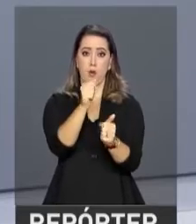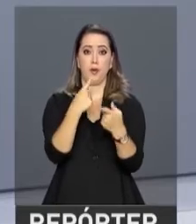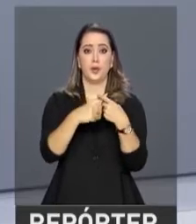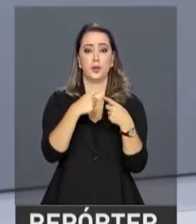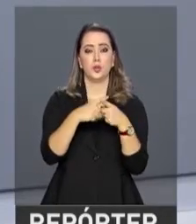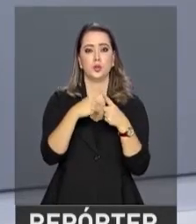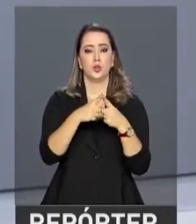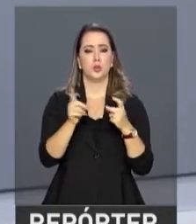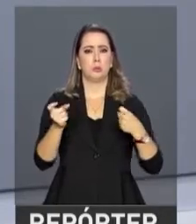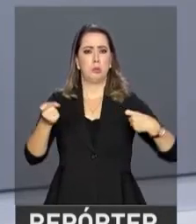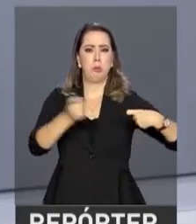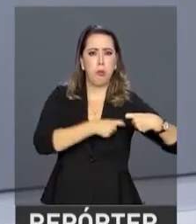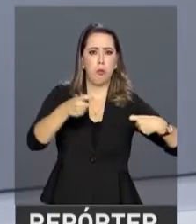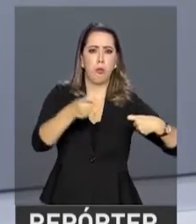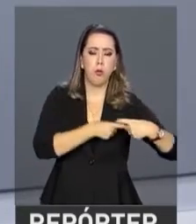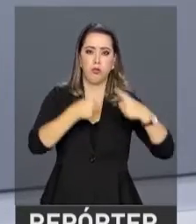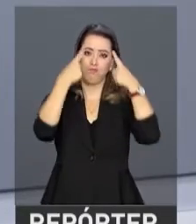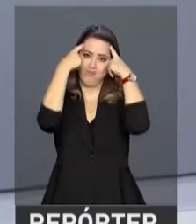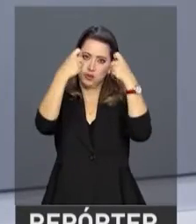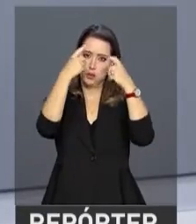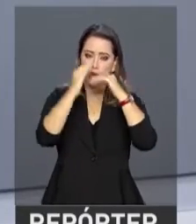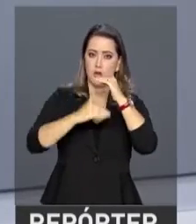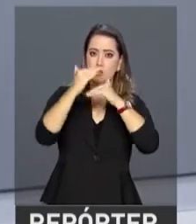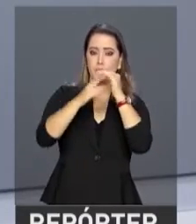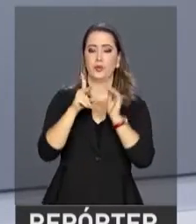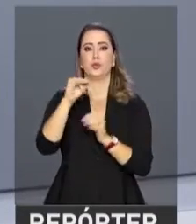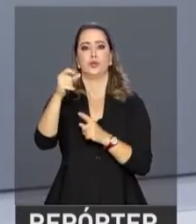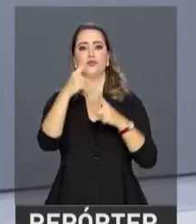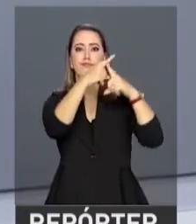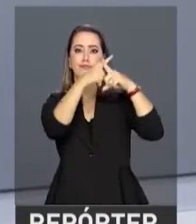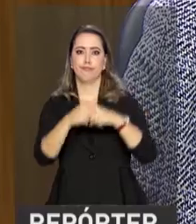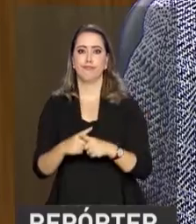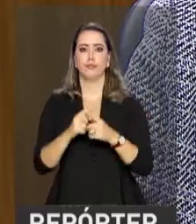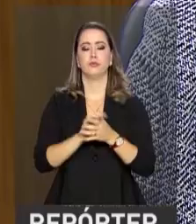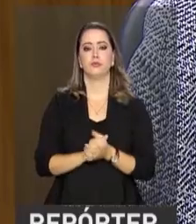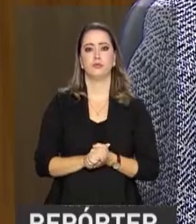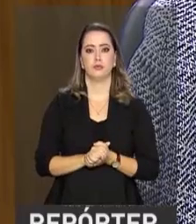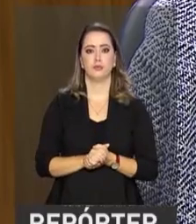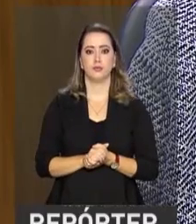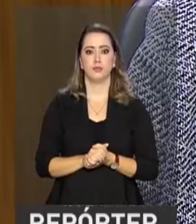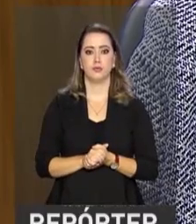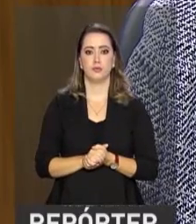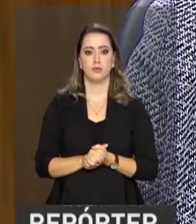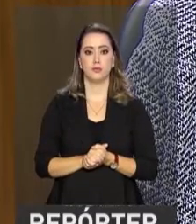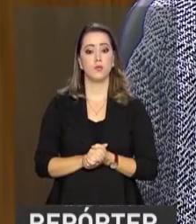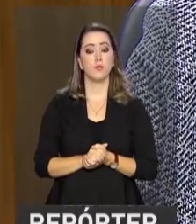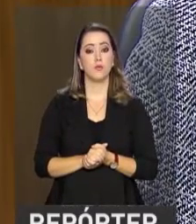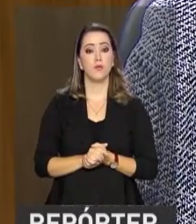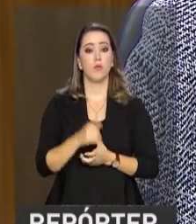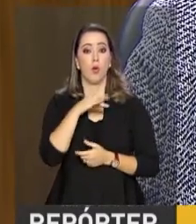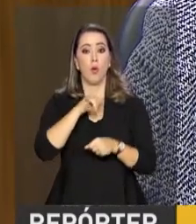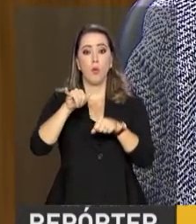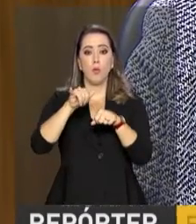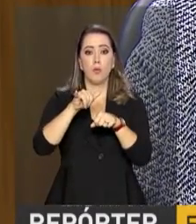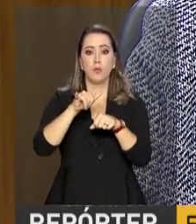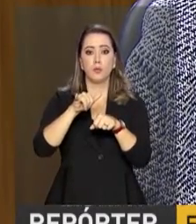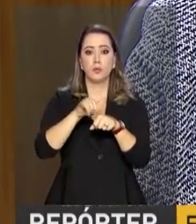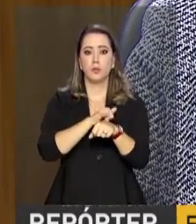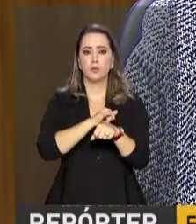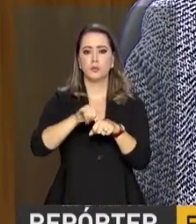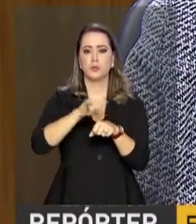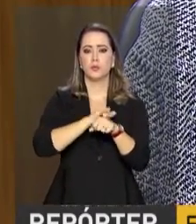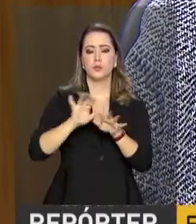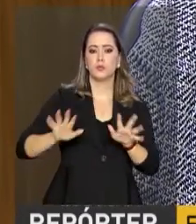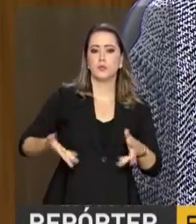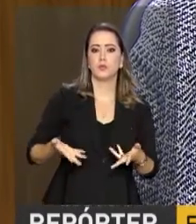de estupros e violência aumentam em dias de jogos uma estratégia de mobilização para